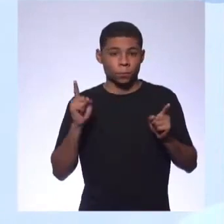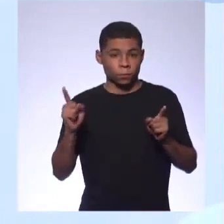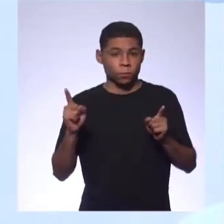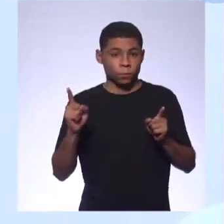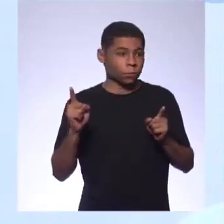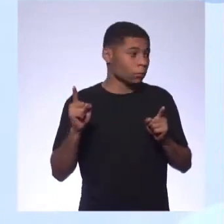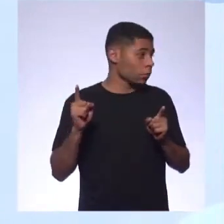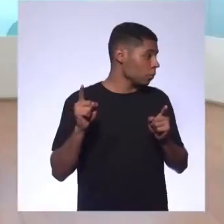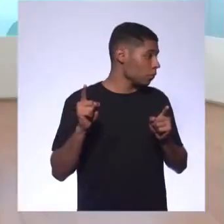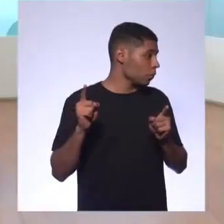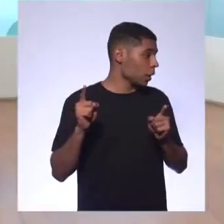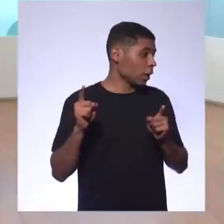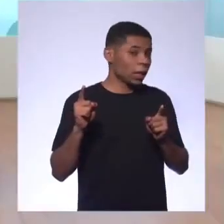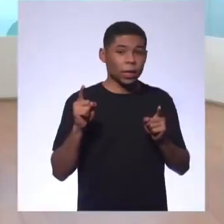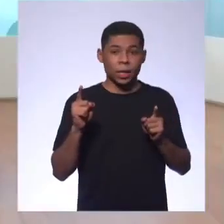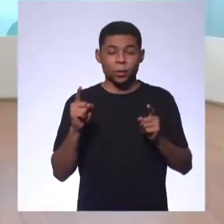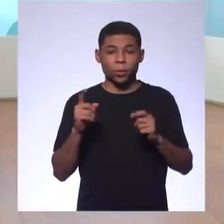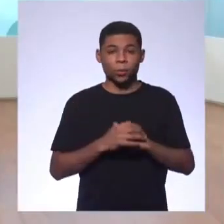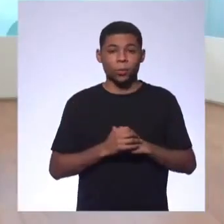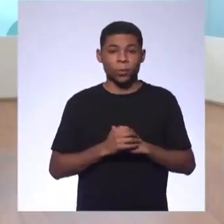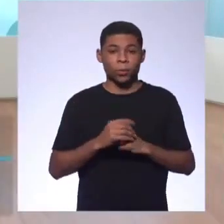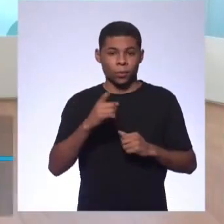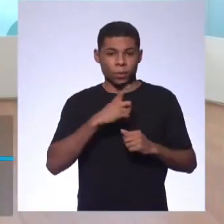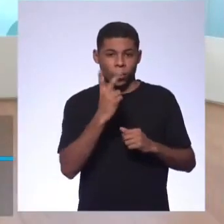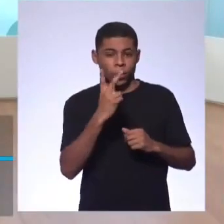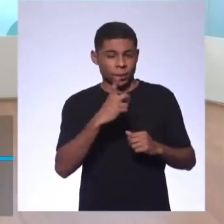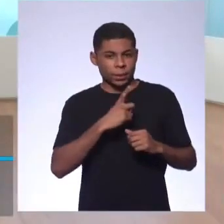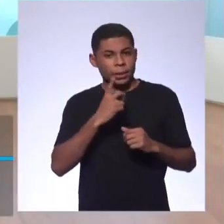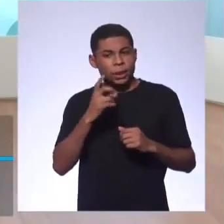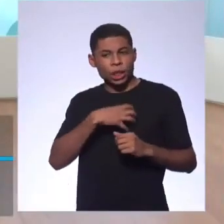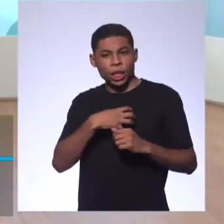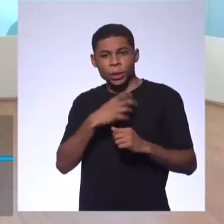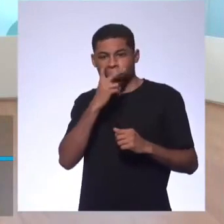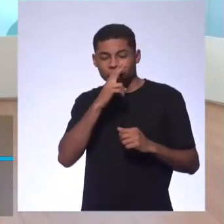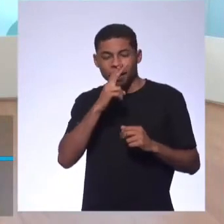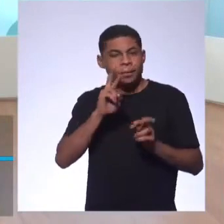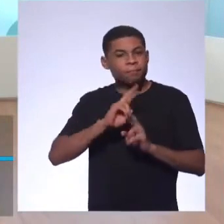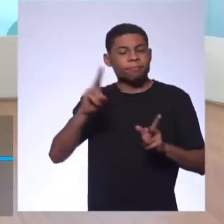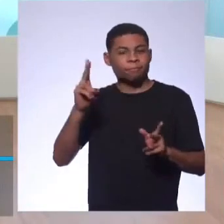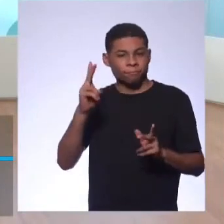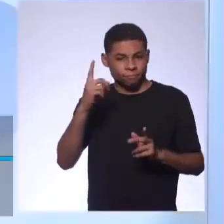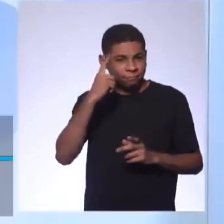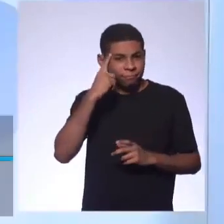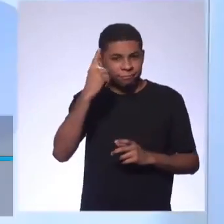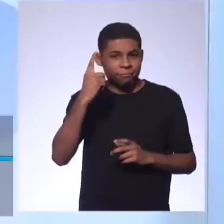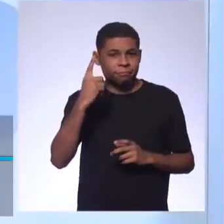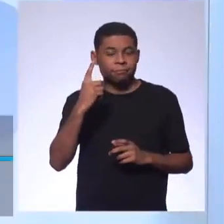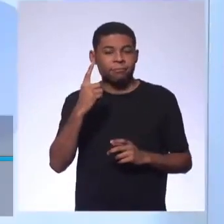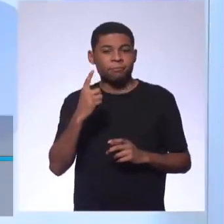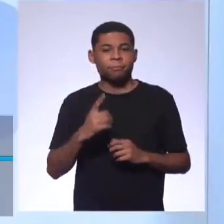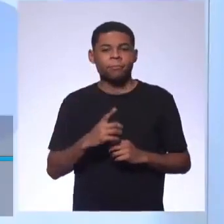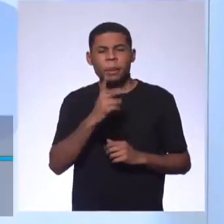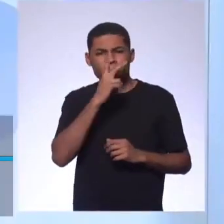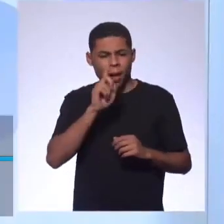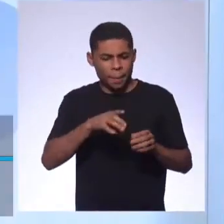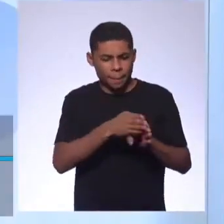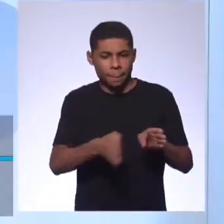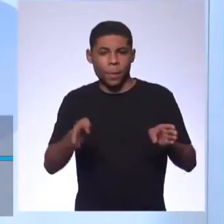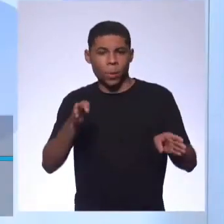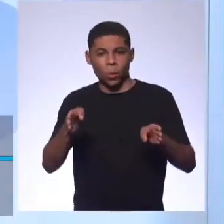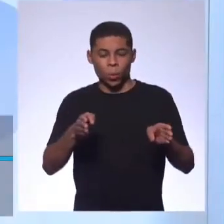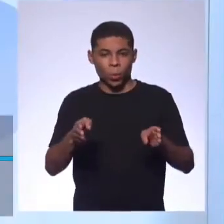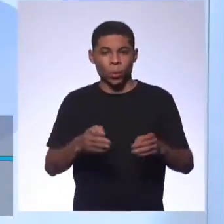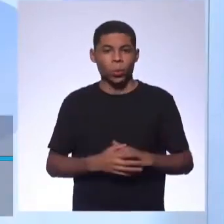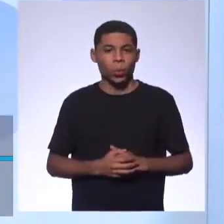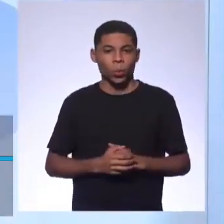Sim. Os dois se sentiam inadequados. Essa inadequação é relacionada com um período, né? Um período